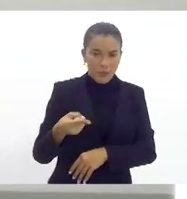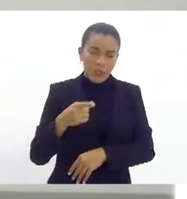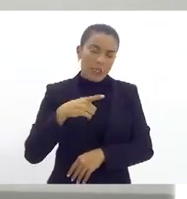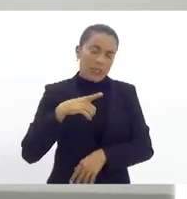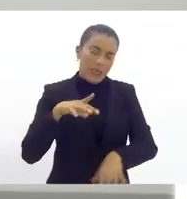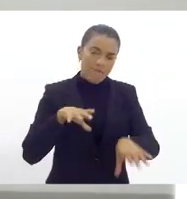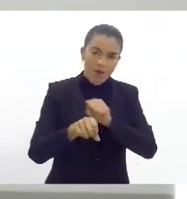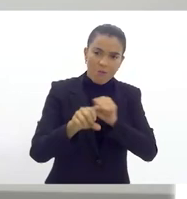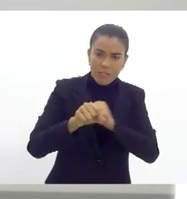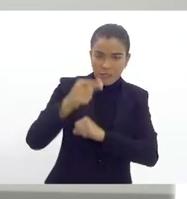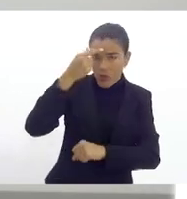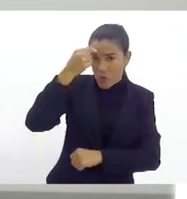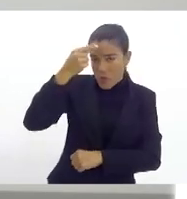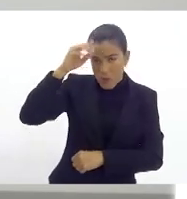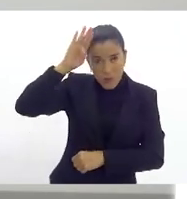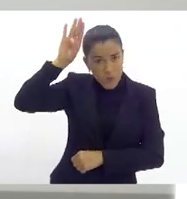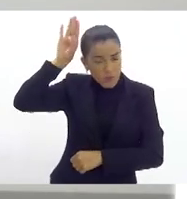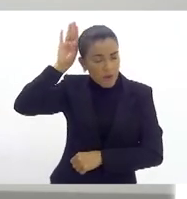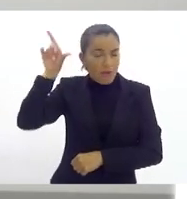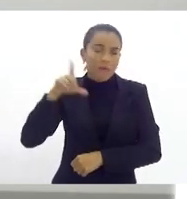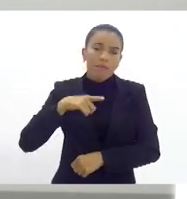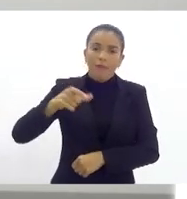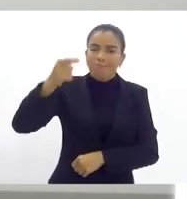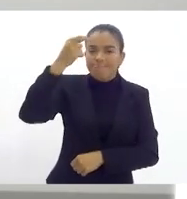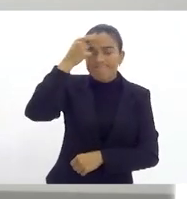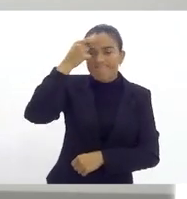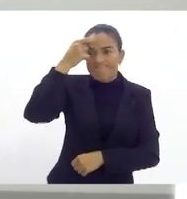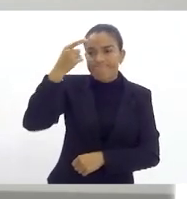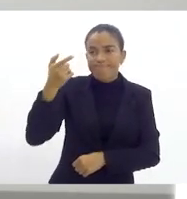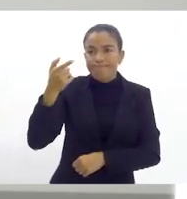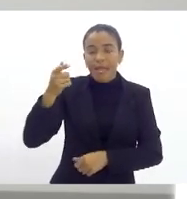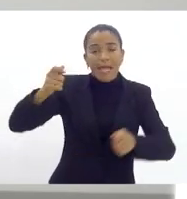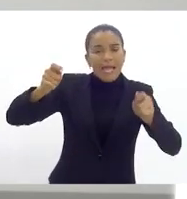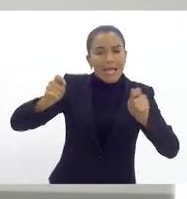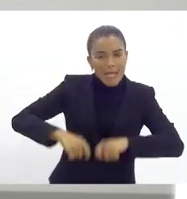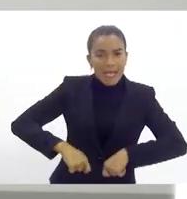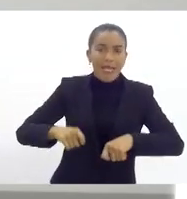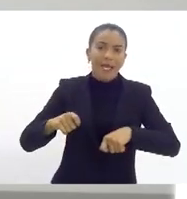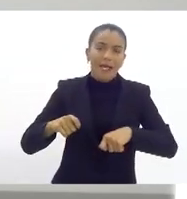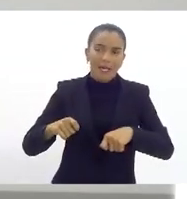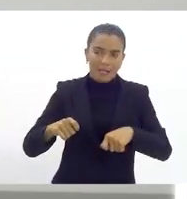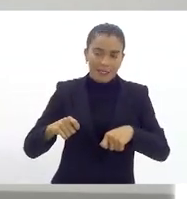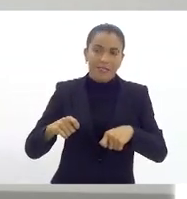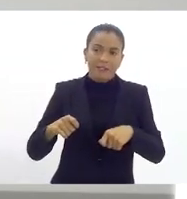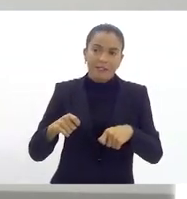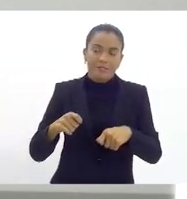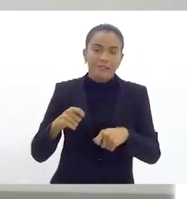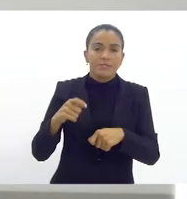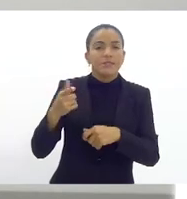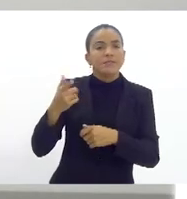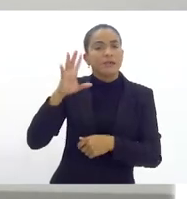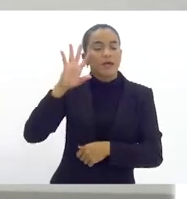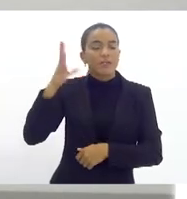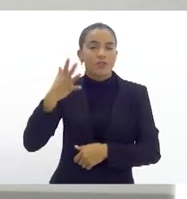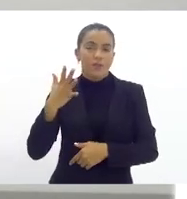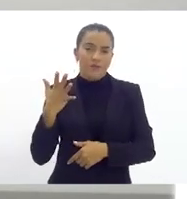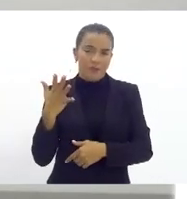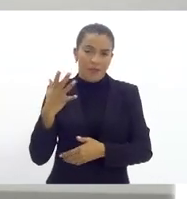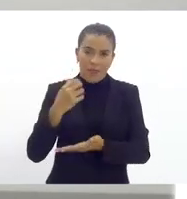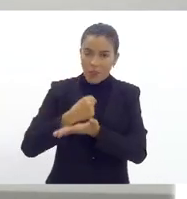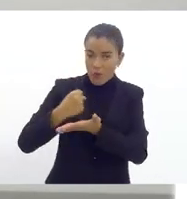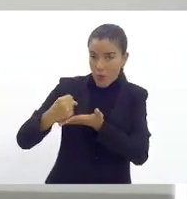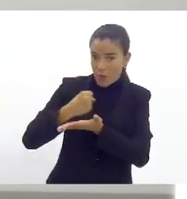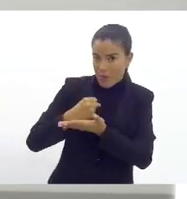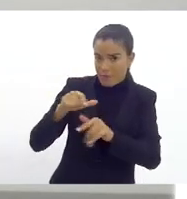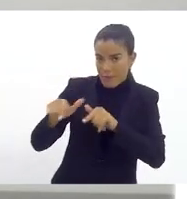superior aqui tem consciência que tem é capacidade de tratar do próprio contrato de